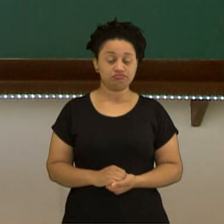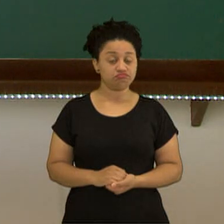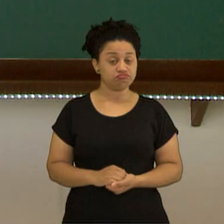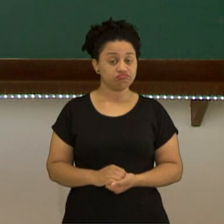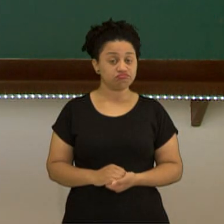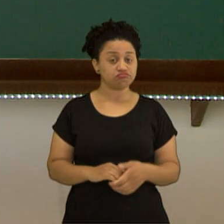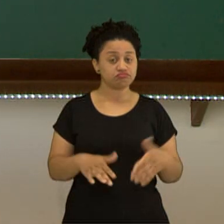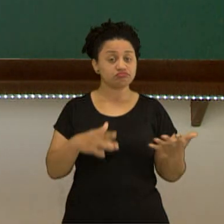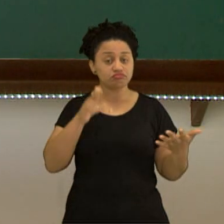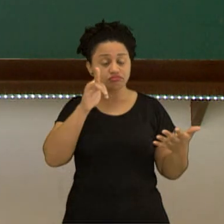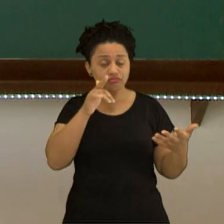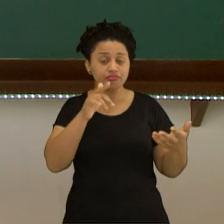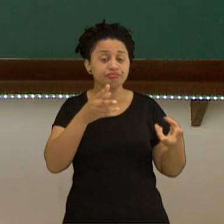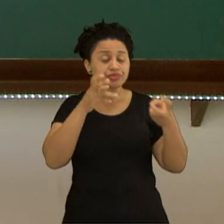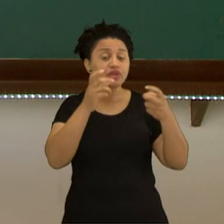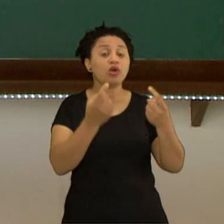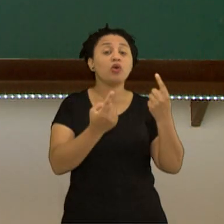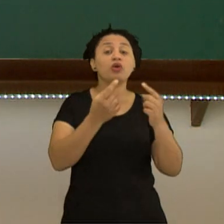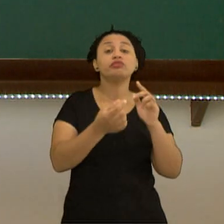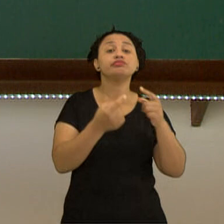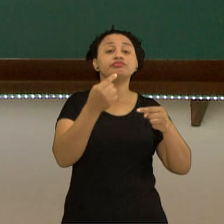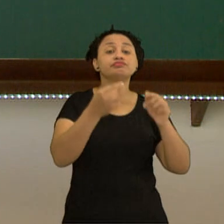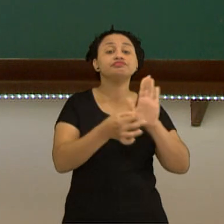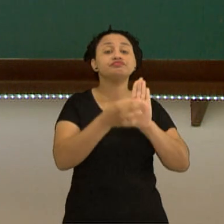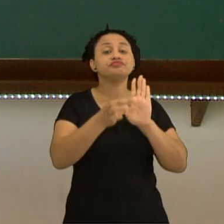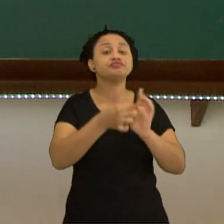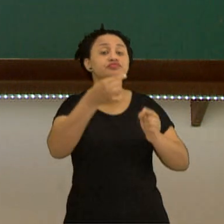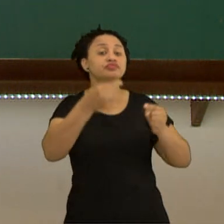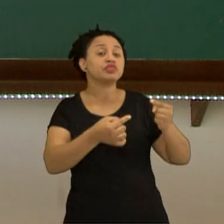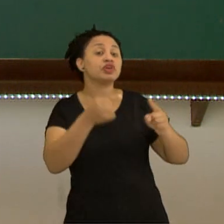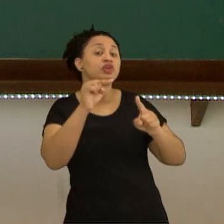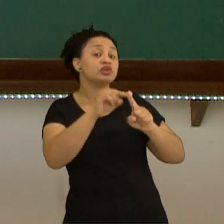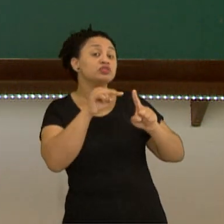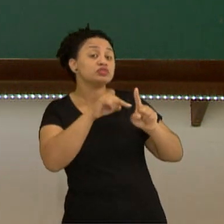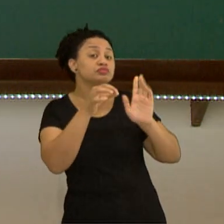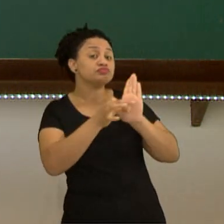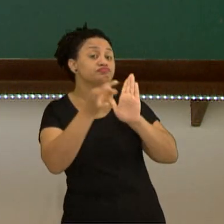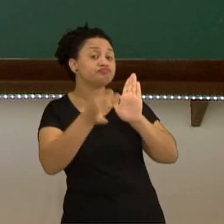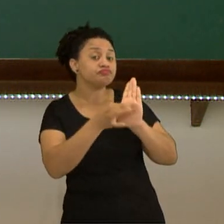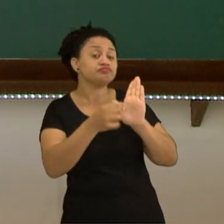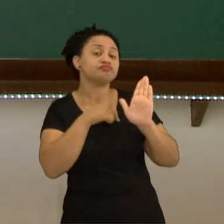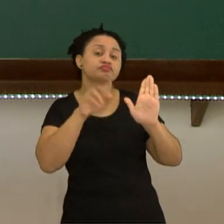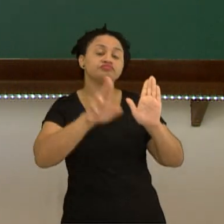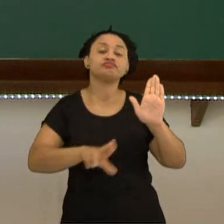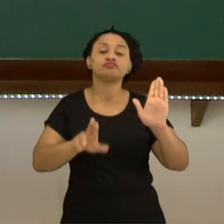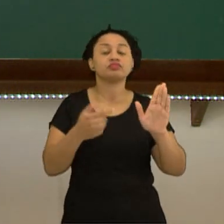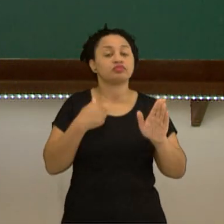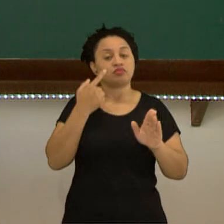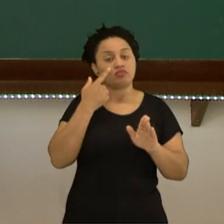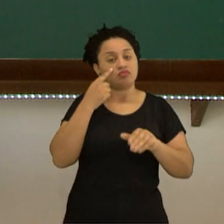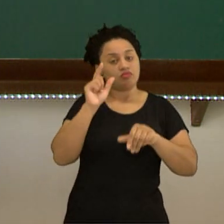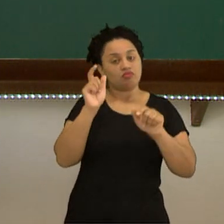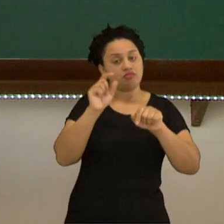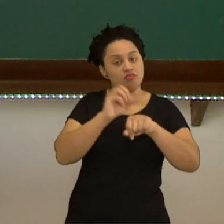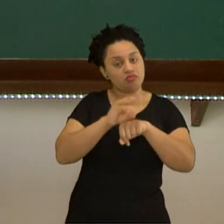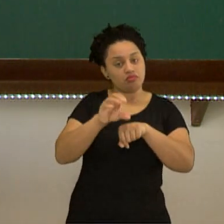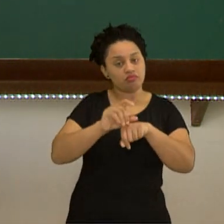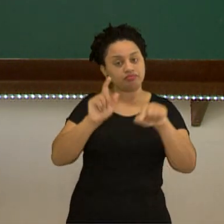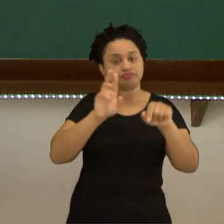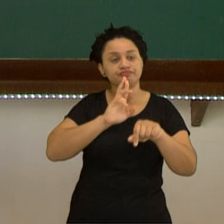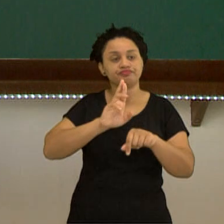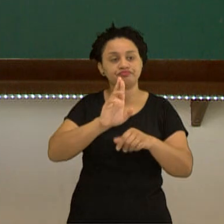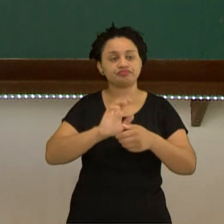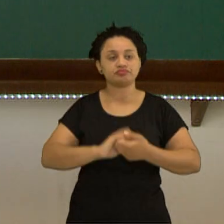Identificou qual é o argumento e o tipo ainda de argumento que ela utiliza? Então confira a possibilidade. O